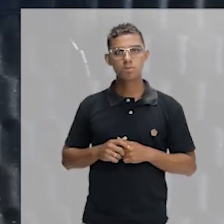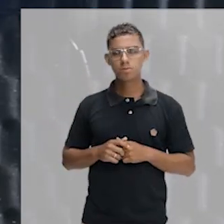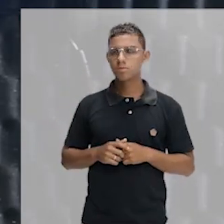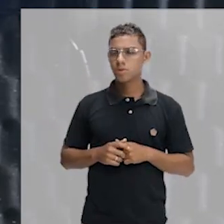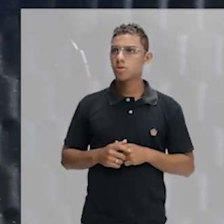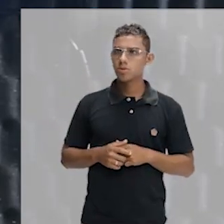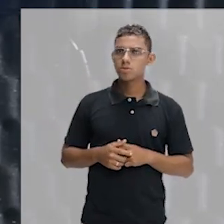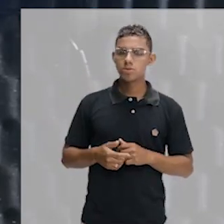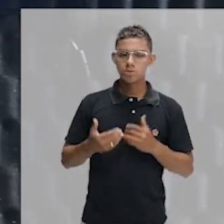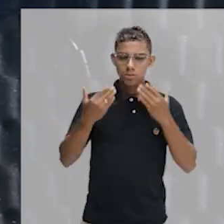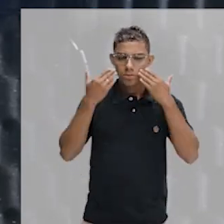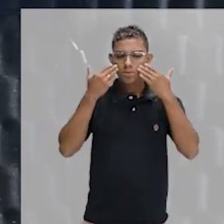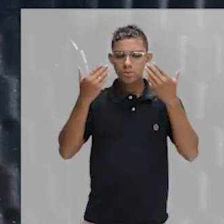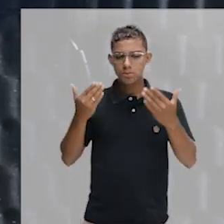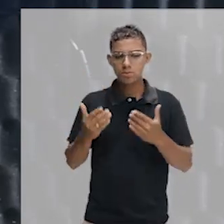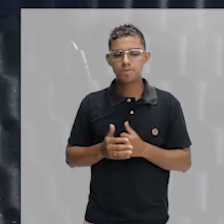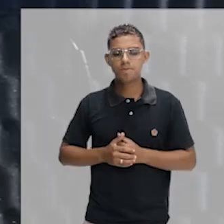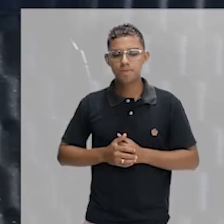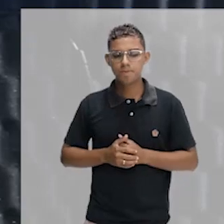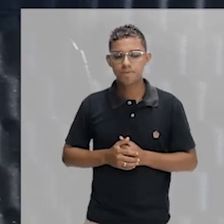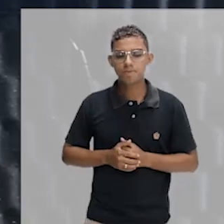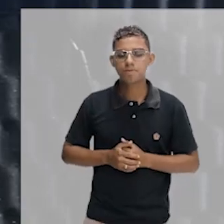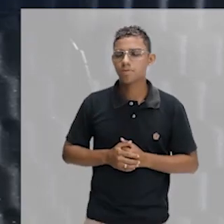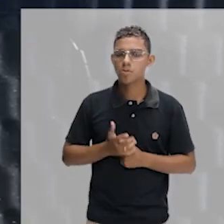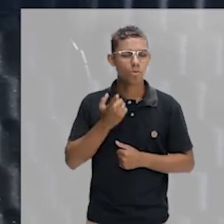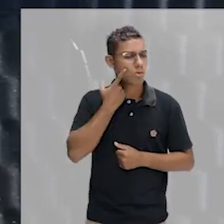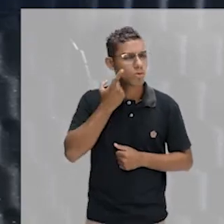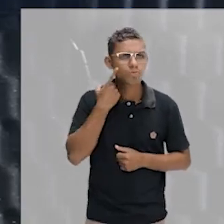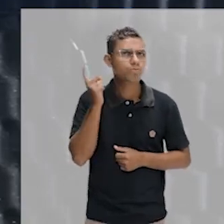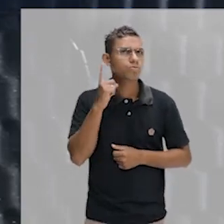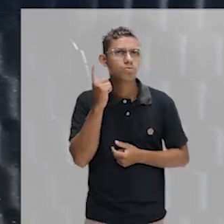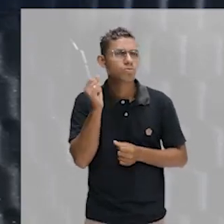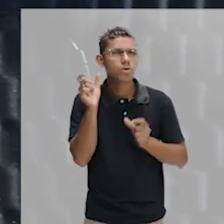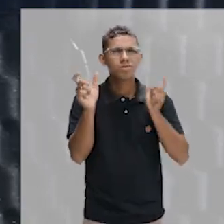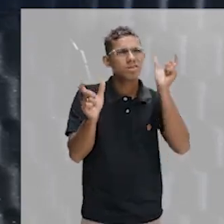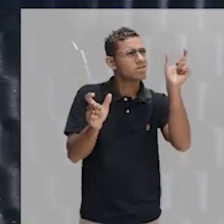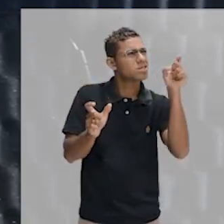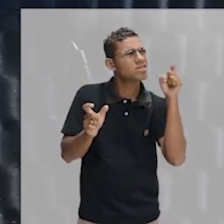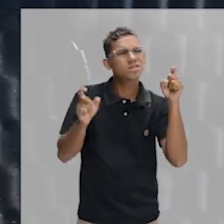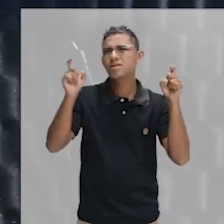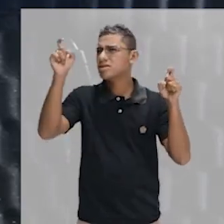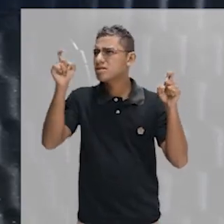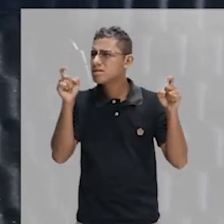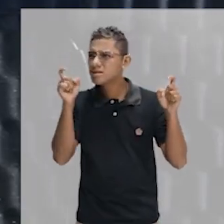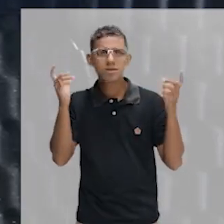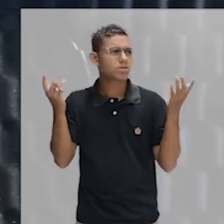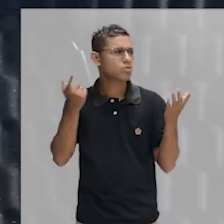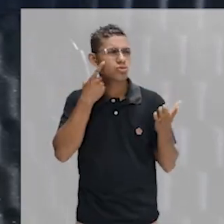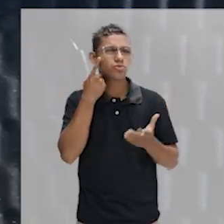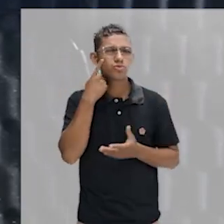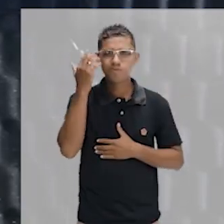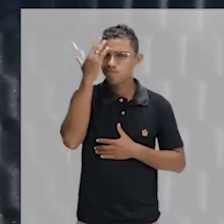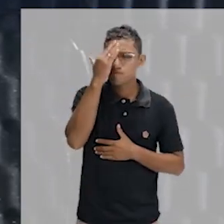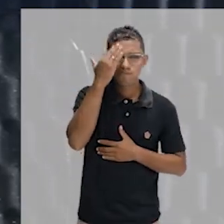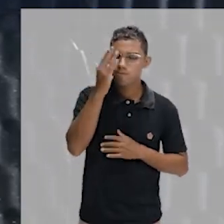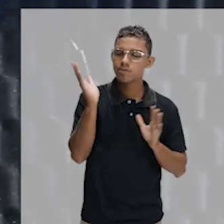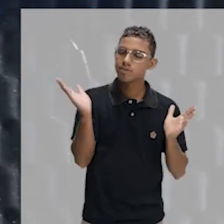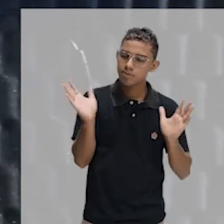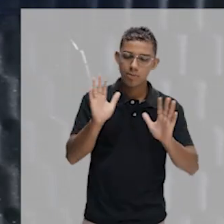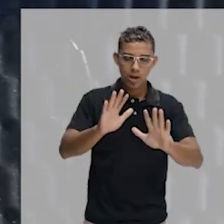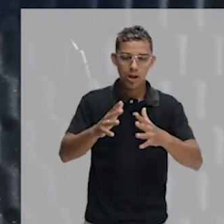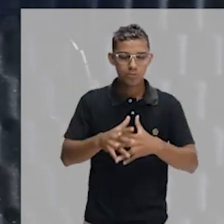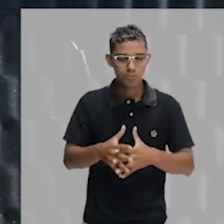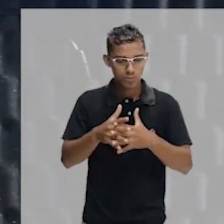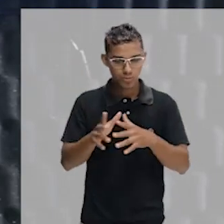você enxerga os pares ordenados aí não vai ter dúvidas e nem vai inverter a ordem tá então pares ordenados que nós temos